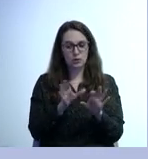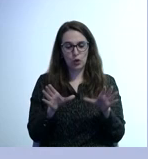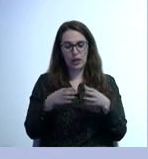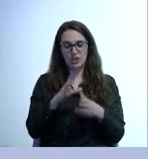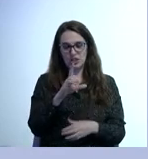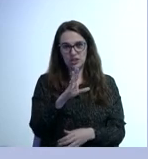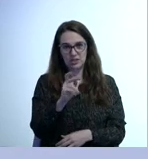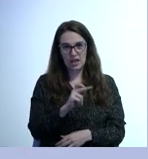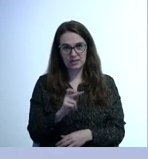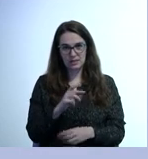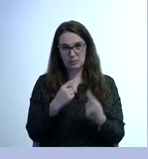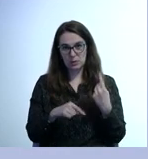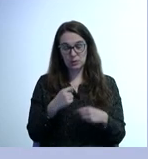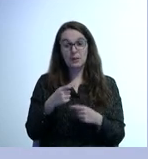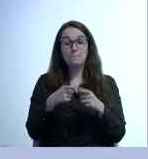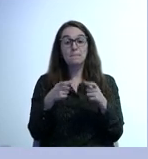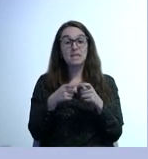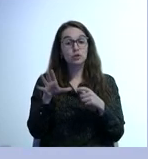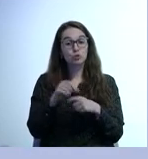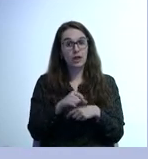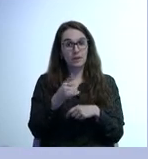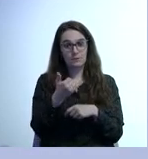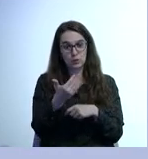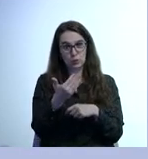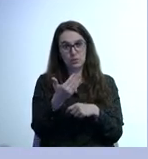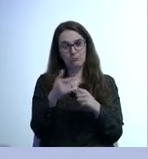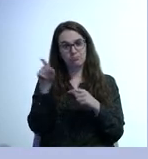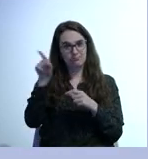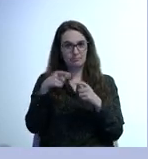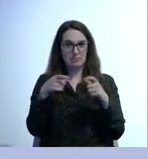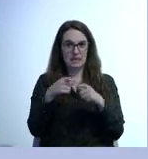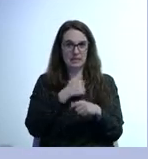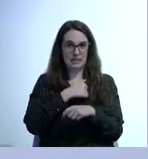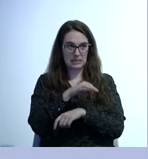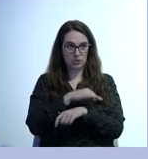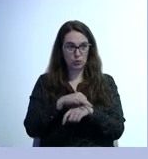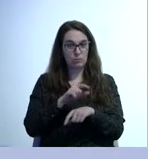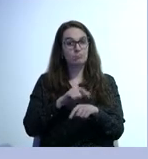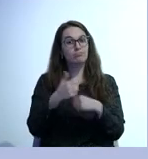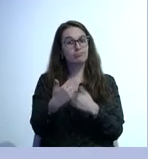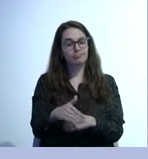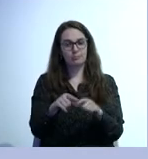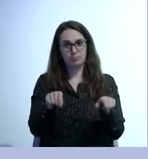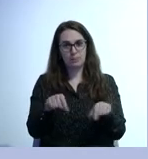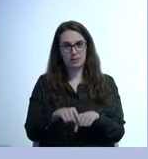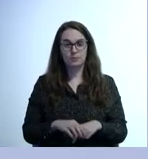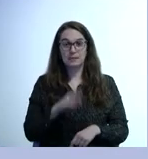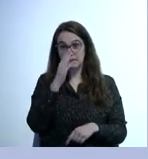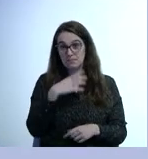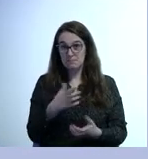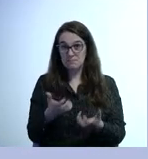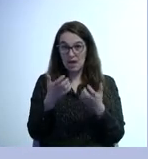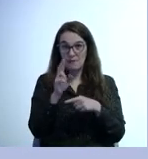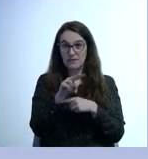de Matosinhos. Os bilhetes podem ser levantados a partir das 21h na bilheteira da casa, sujeitos à lotação do espaço. Para quem quiser